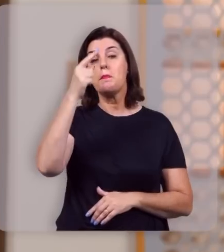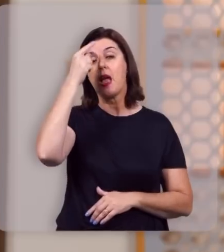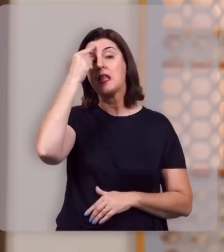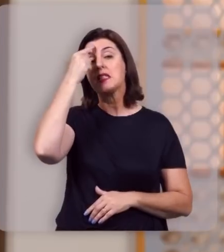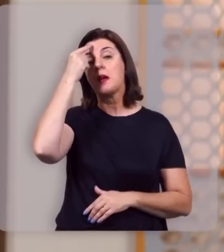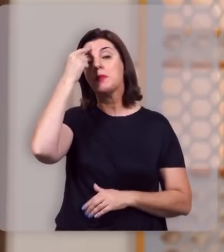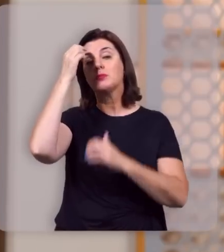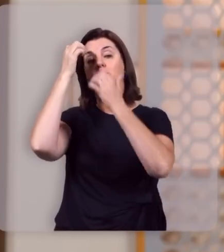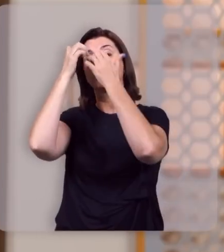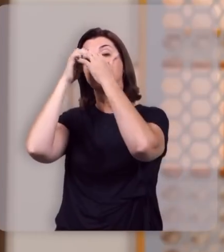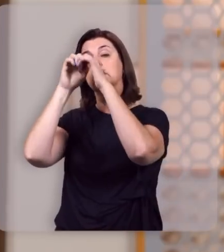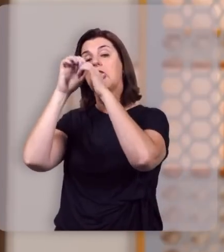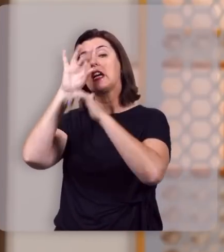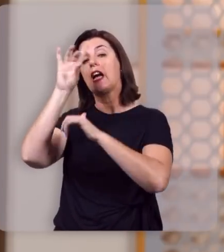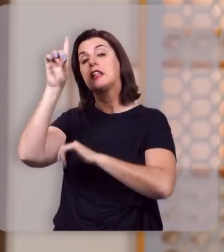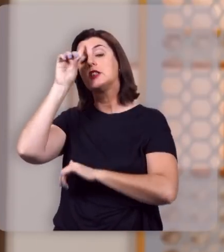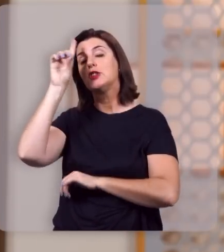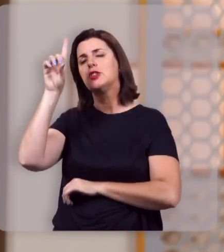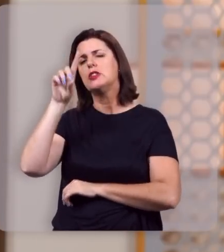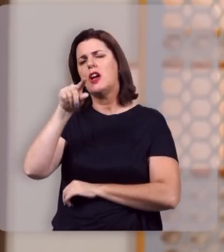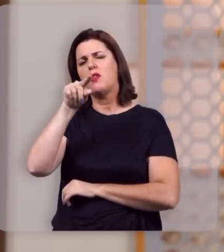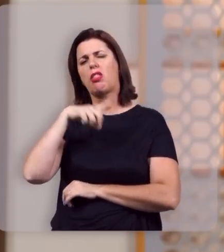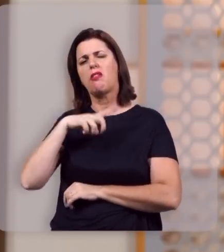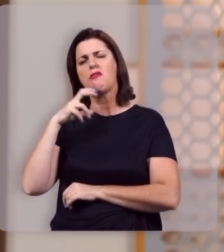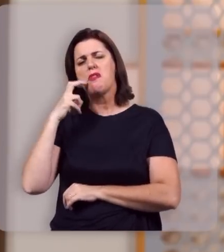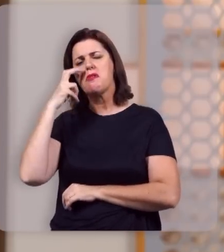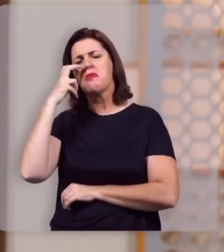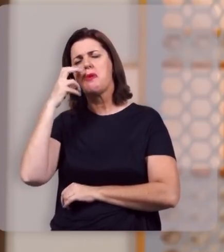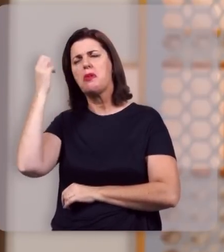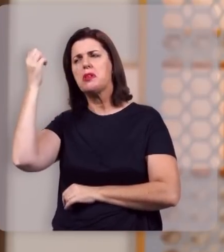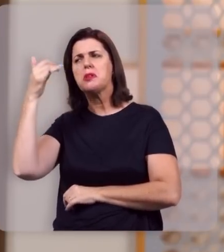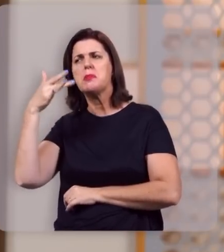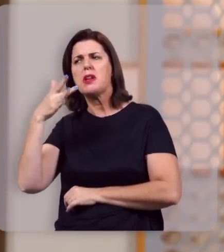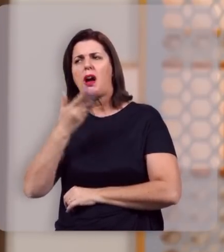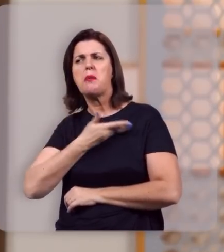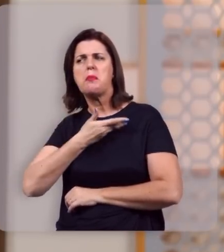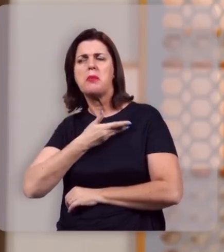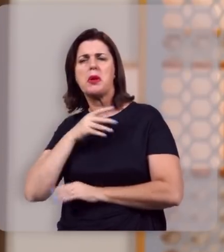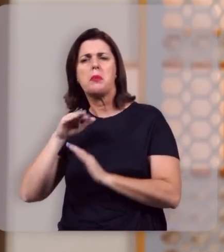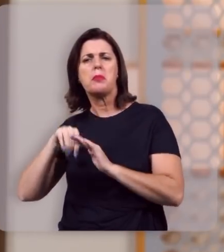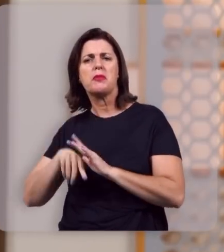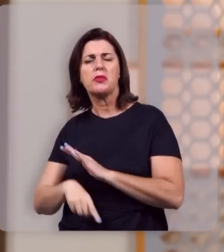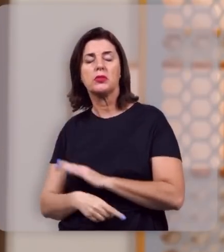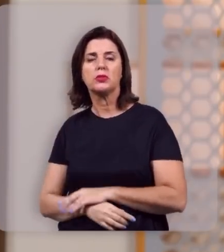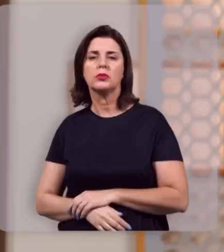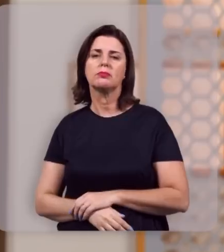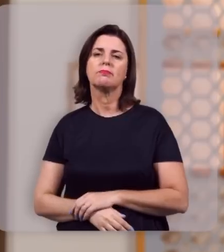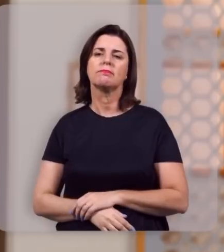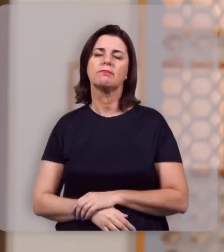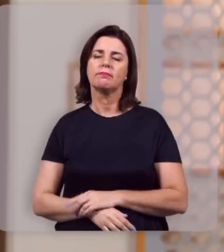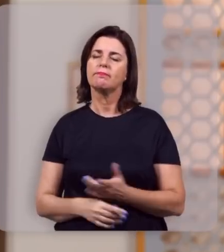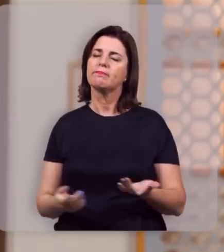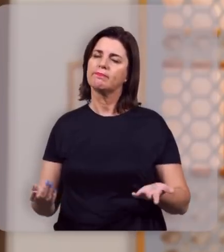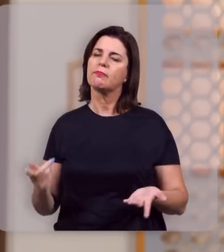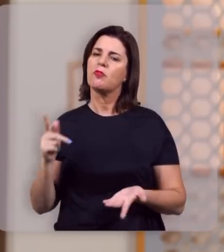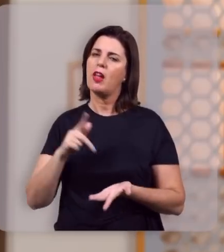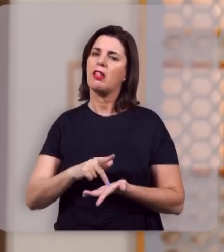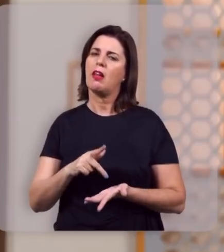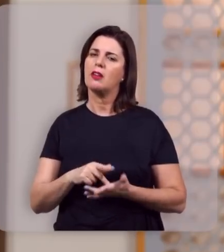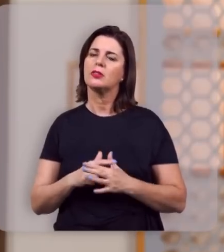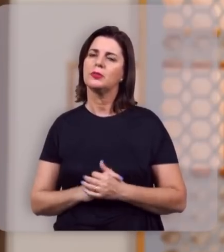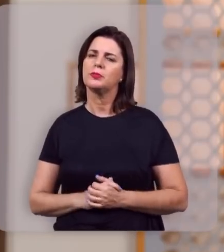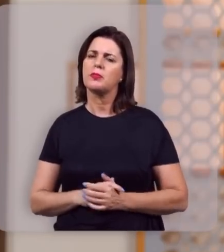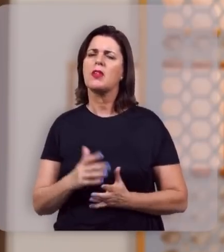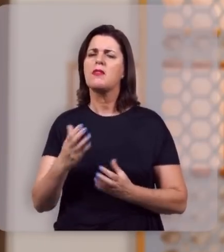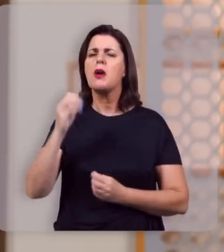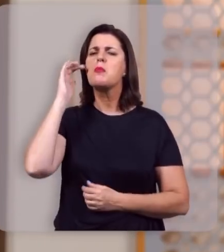dia. Quantos deles você teria vergonha de contar ao amigo mais íntimo? Pois bem,